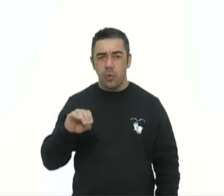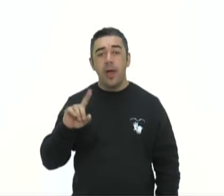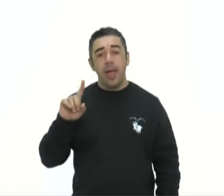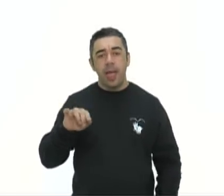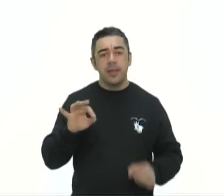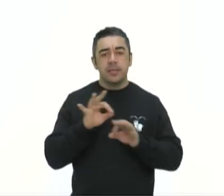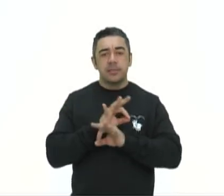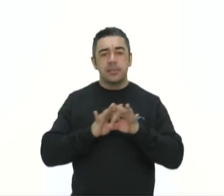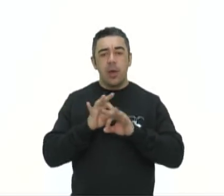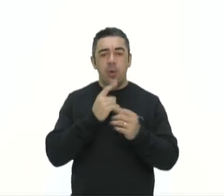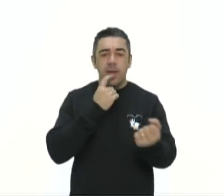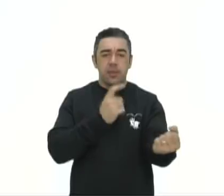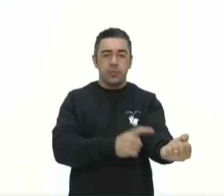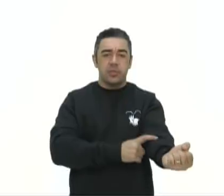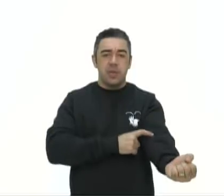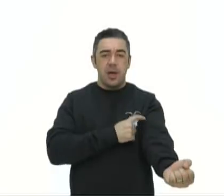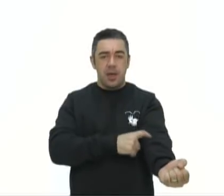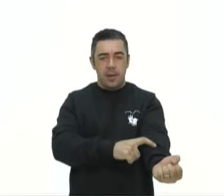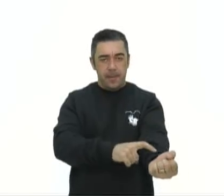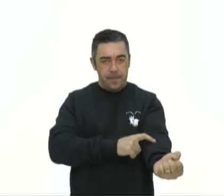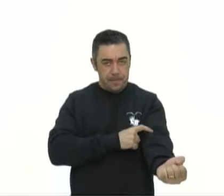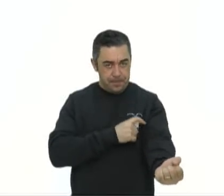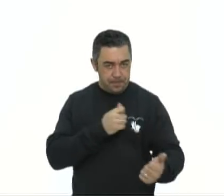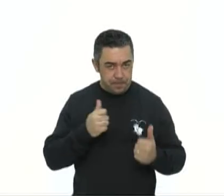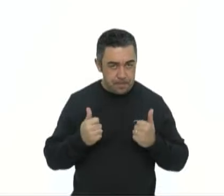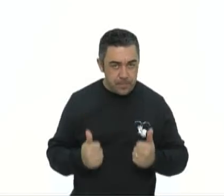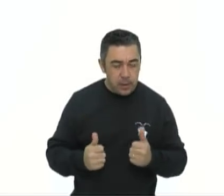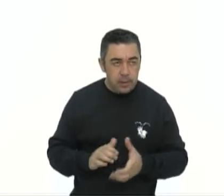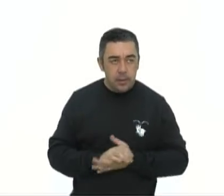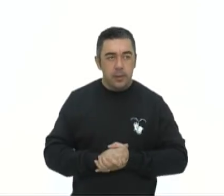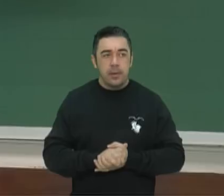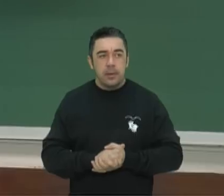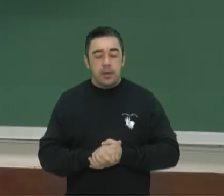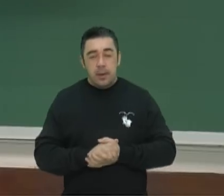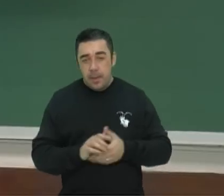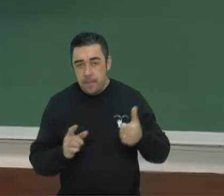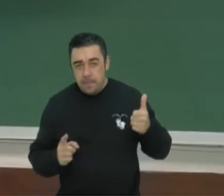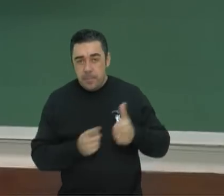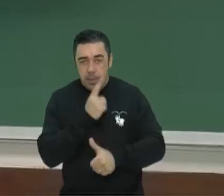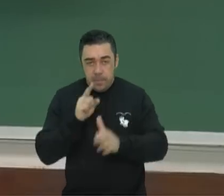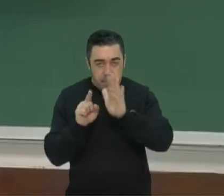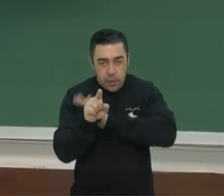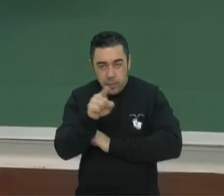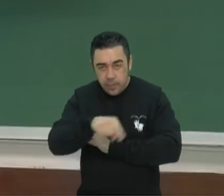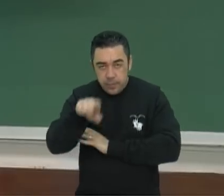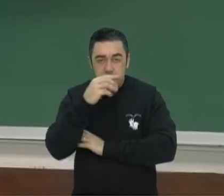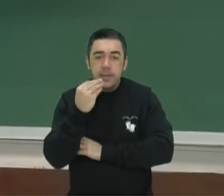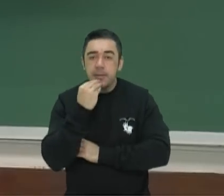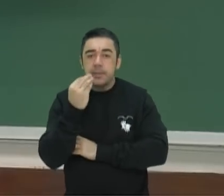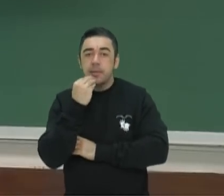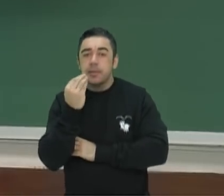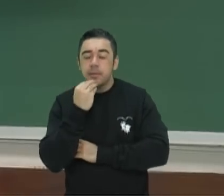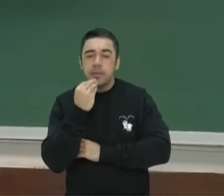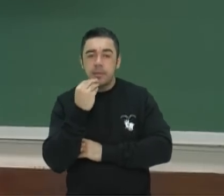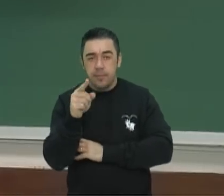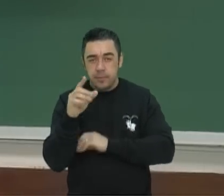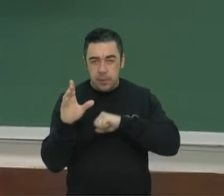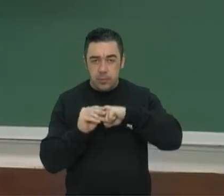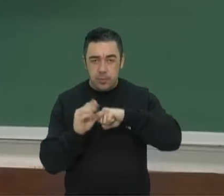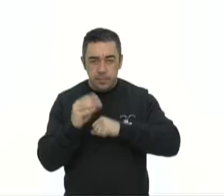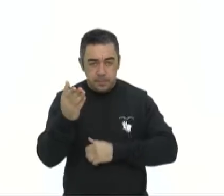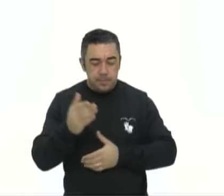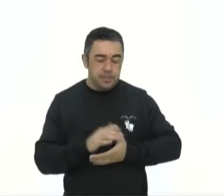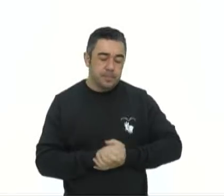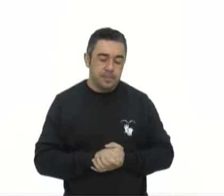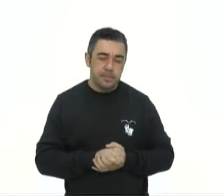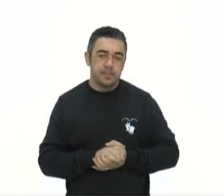produção das células do nosso sangue. Muito bem. Primeiro quiz aí para testar nossos conhecimentos.